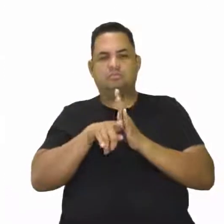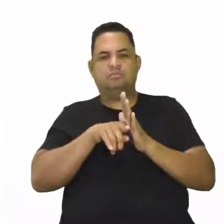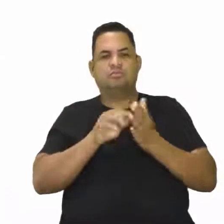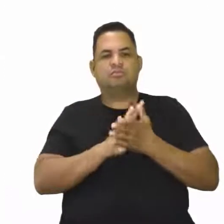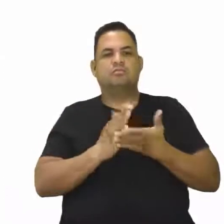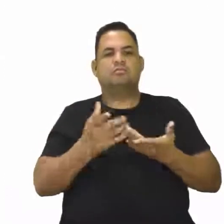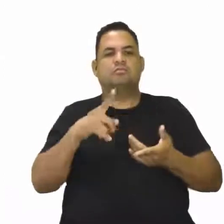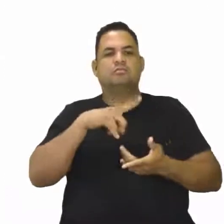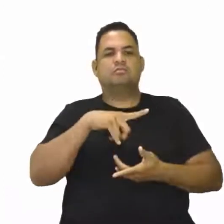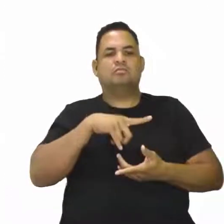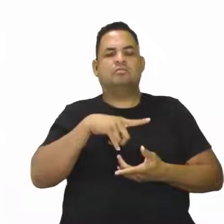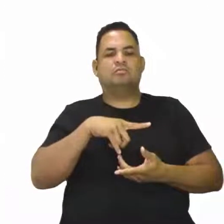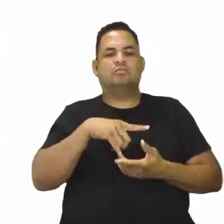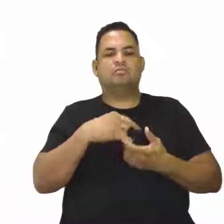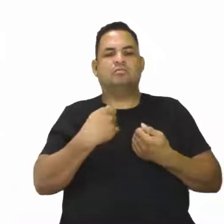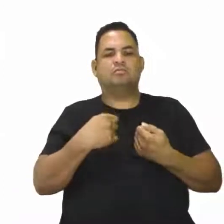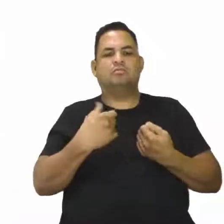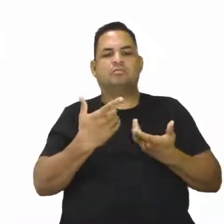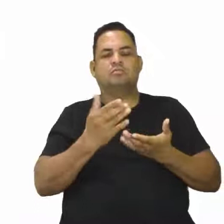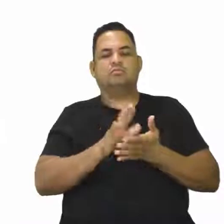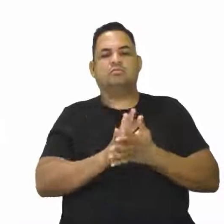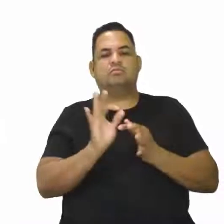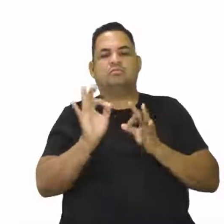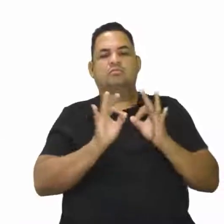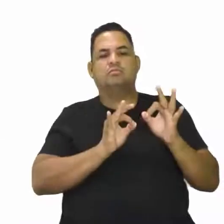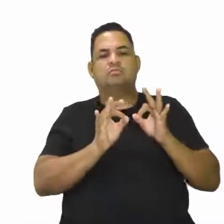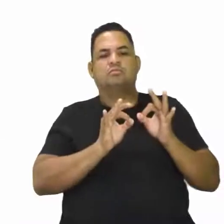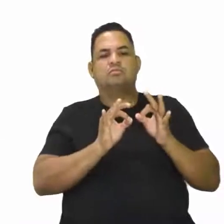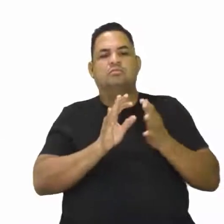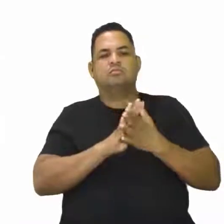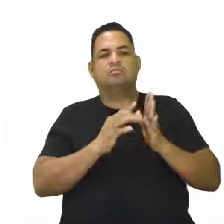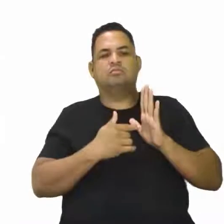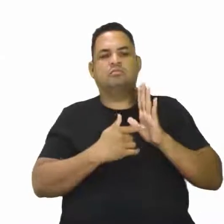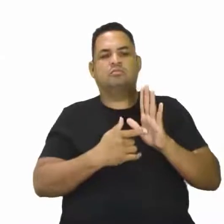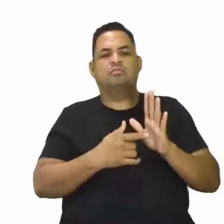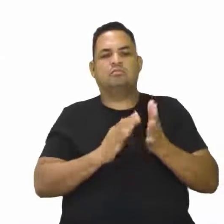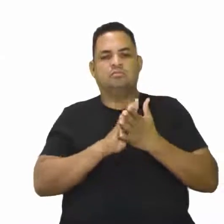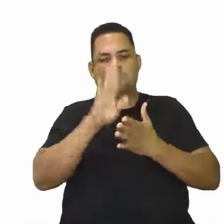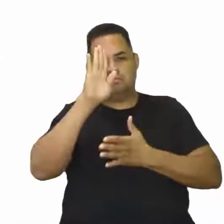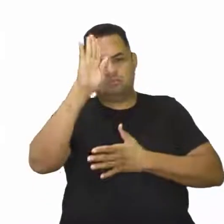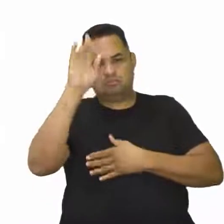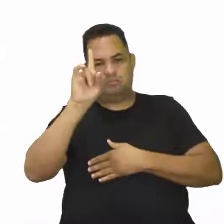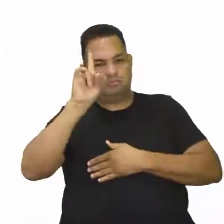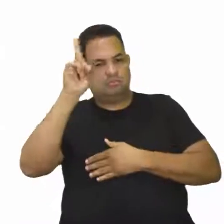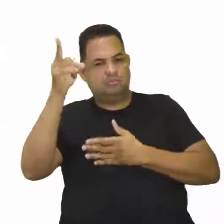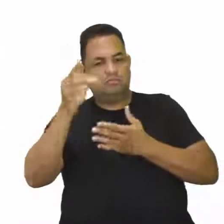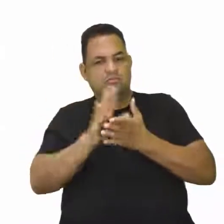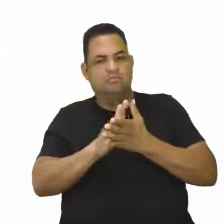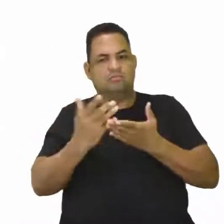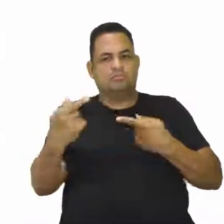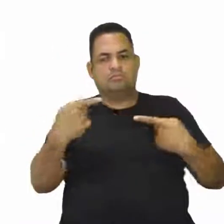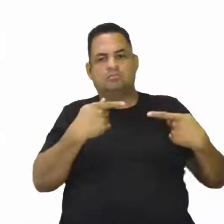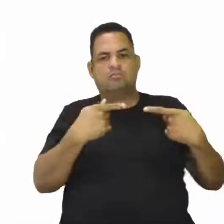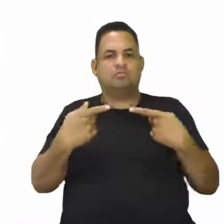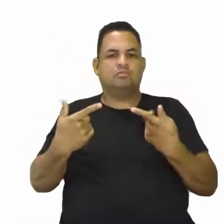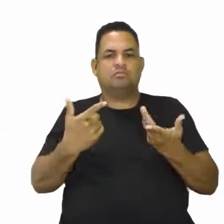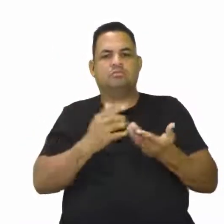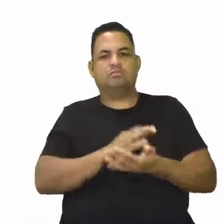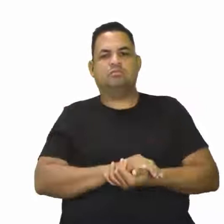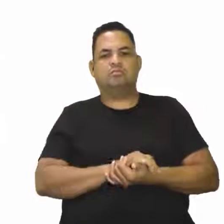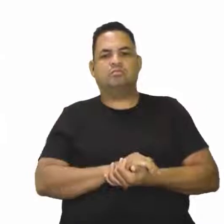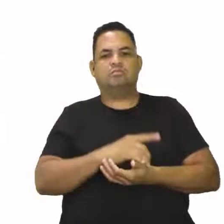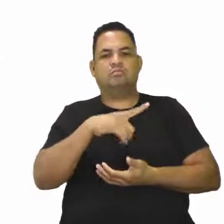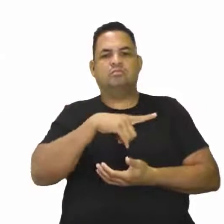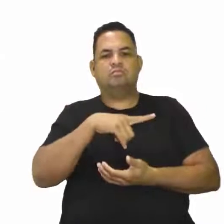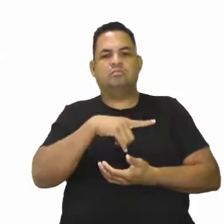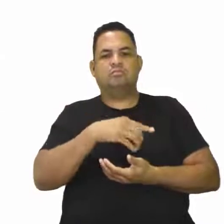Ele deve ser construído de modo a apresentar as suas principais ideias e as relações que